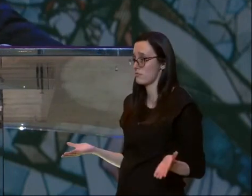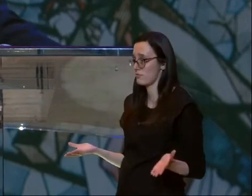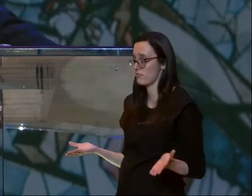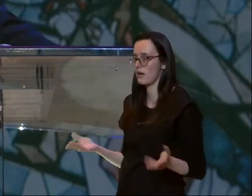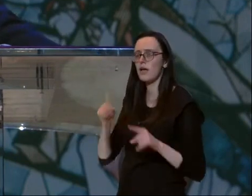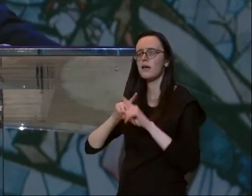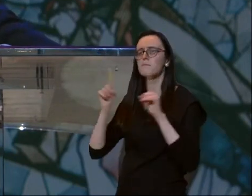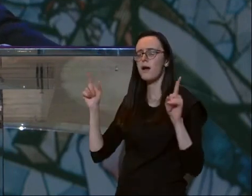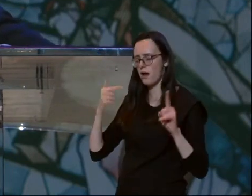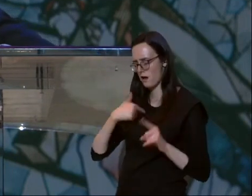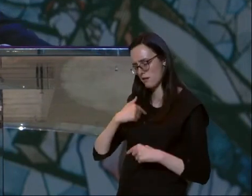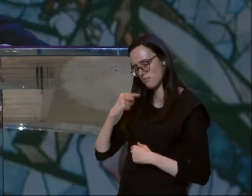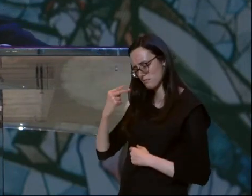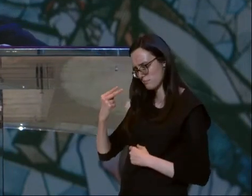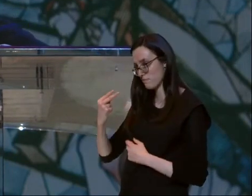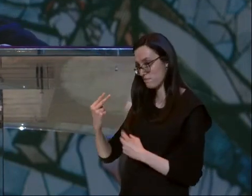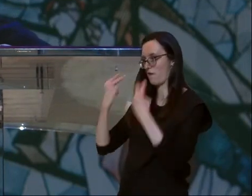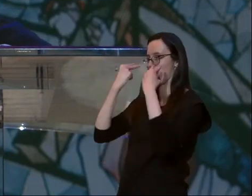o que eu acho de mim?